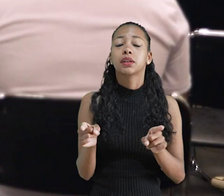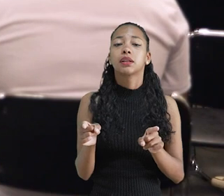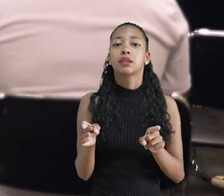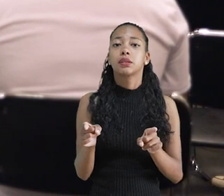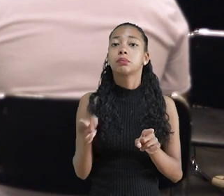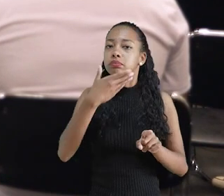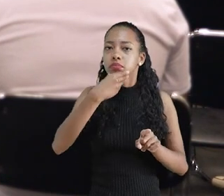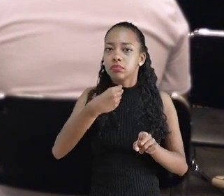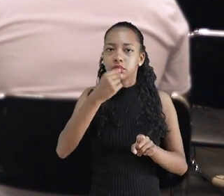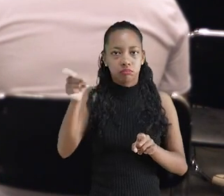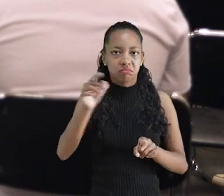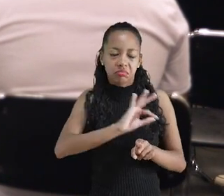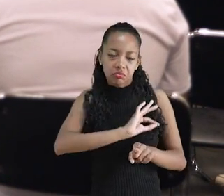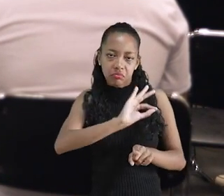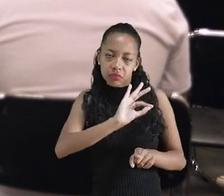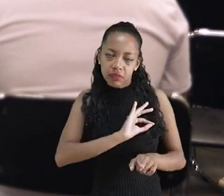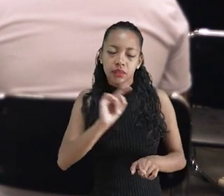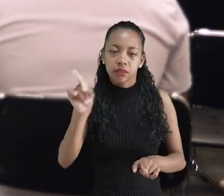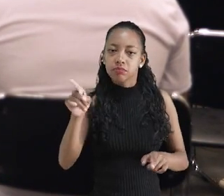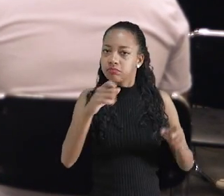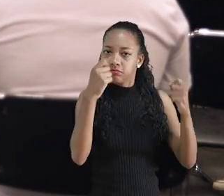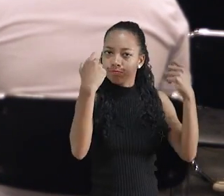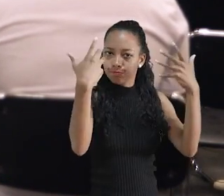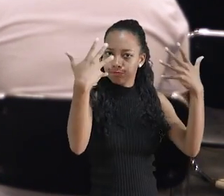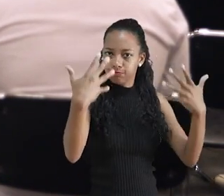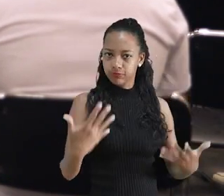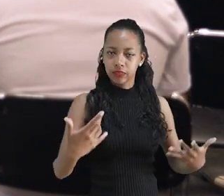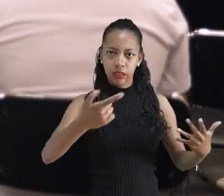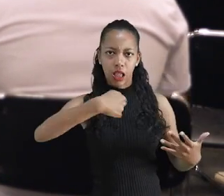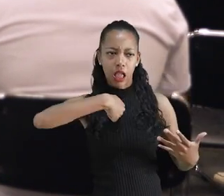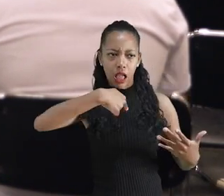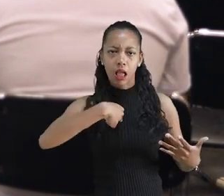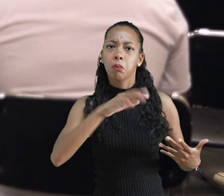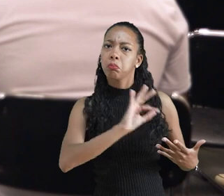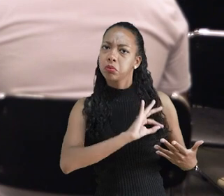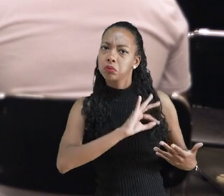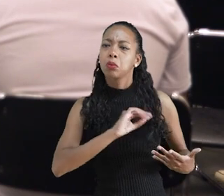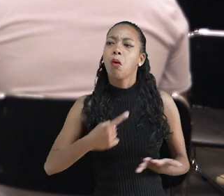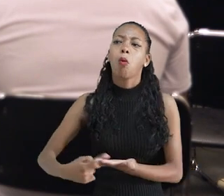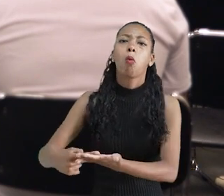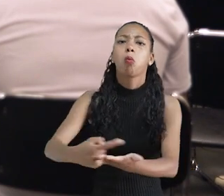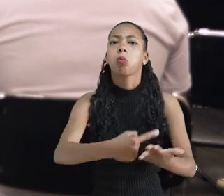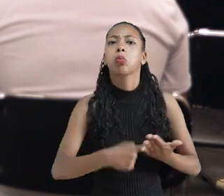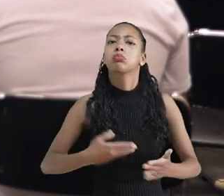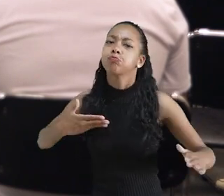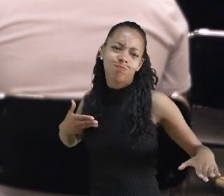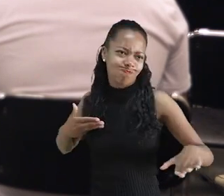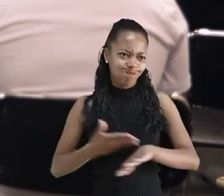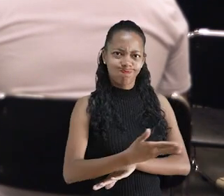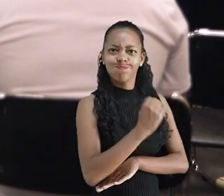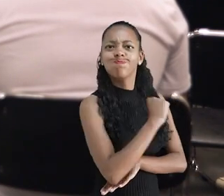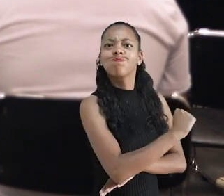né onde ele mesmo se identifica né e convoca o seus pares para ação